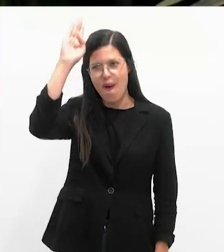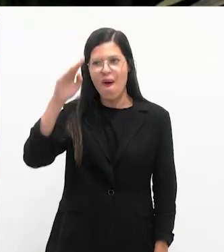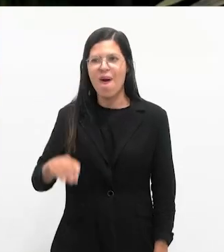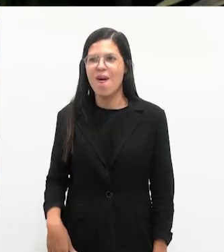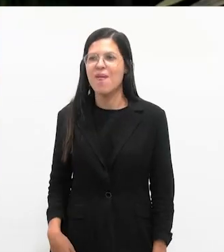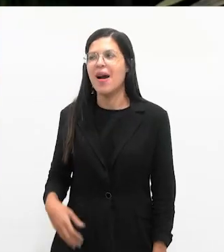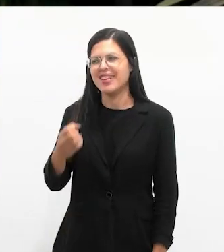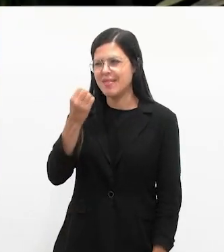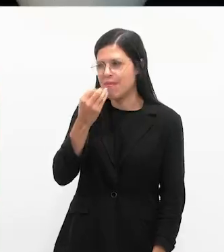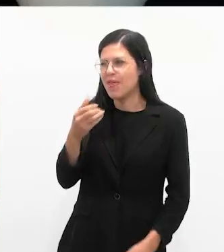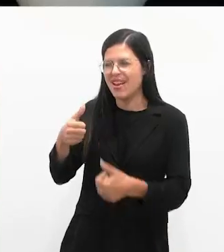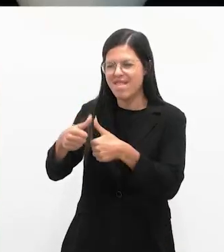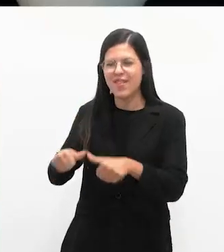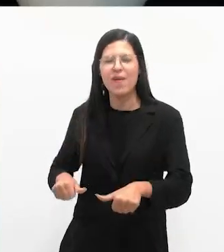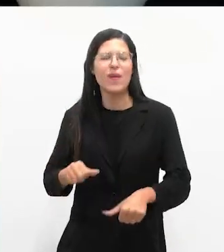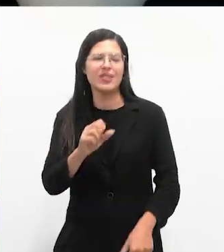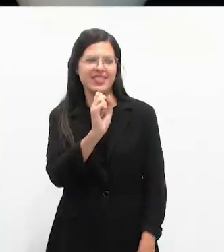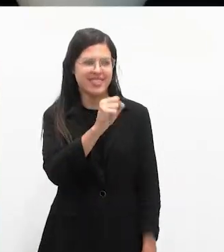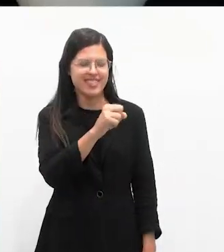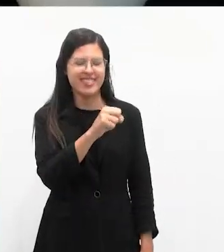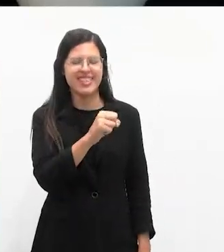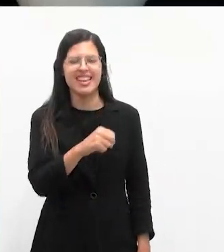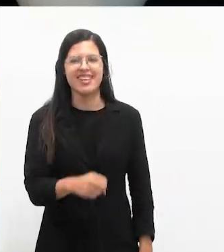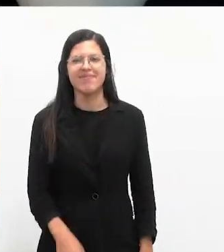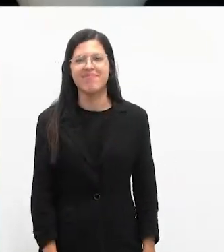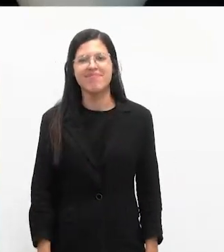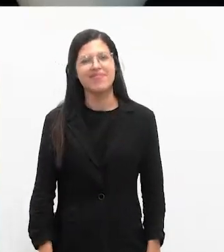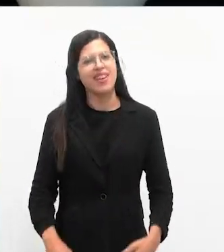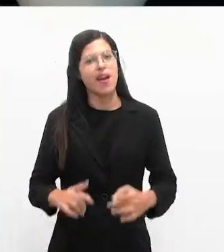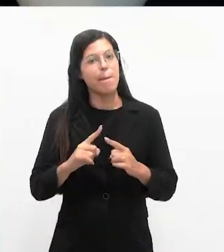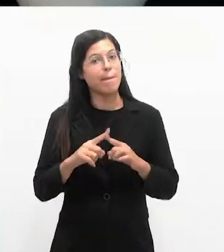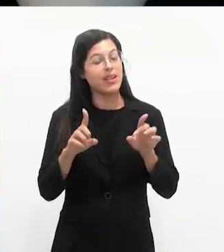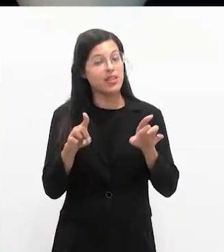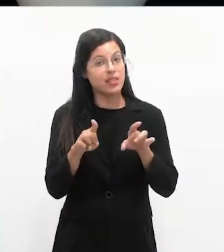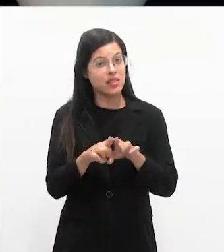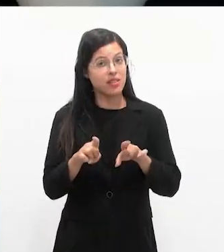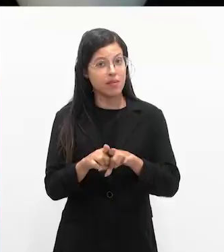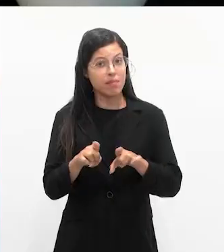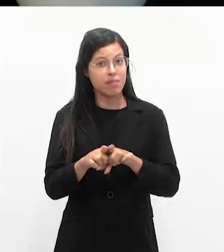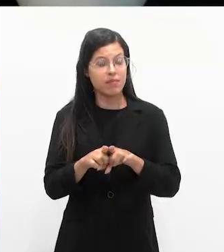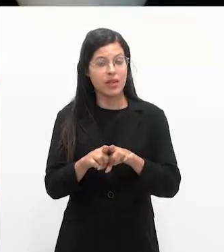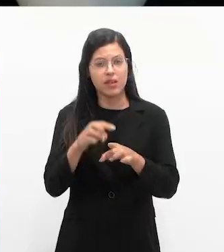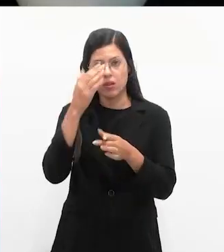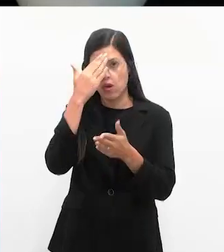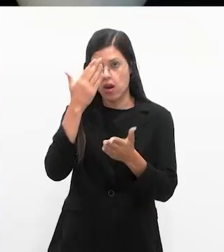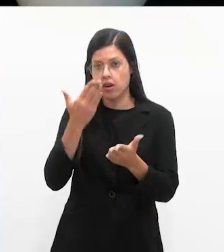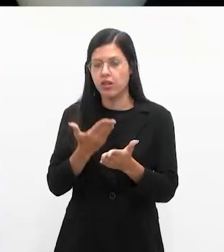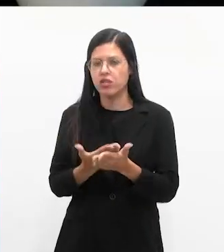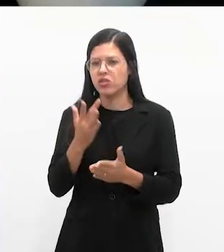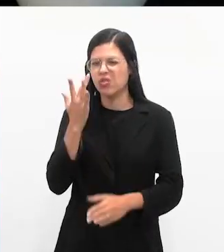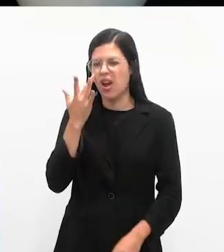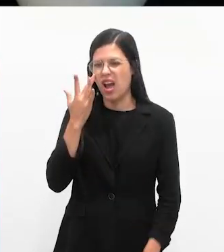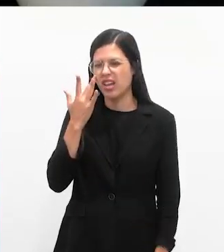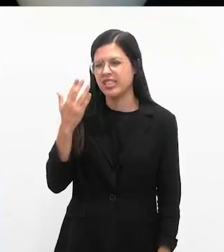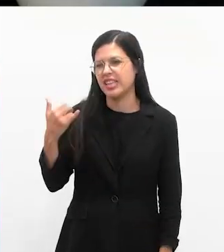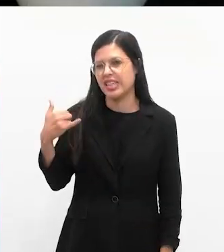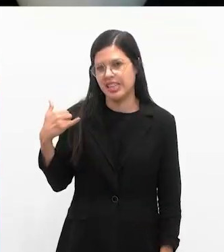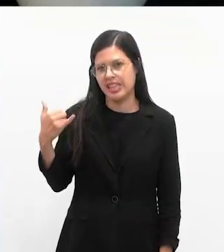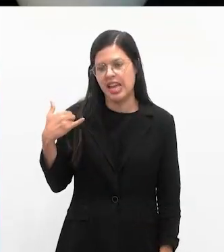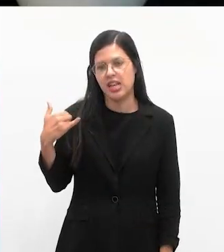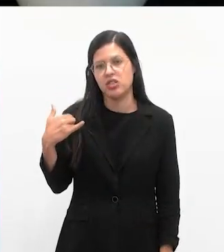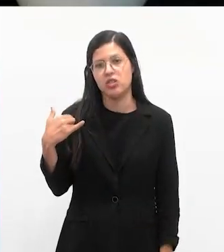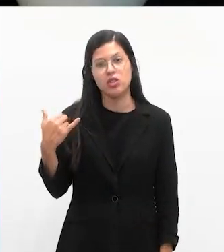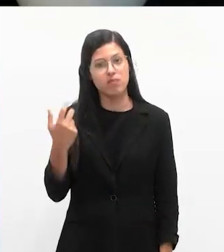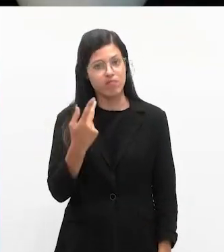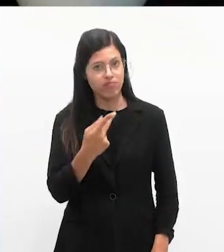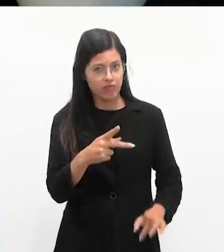ficou com a gente. Ficou aqui com a gente para poder fazer isso. Mas também, eu acho que, pela idade dele,